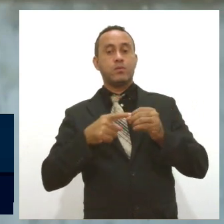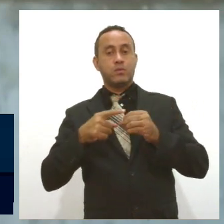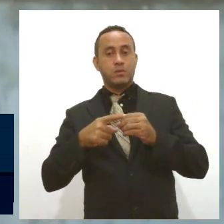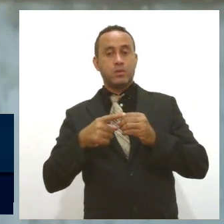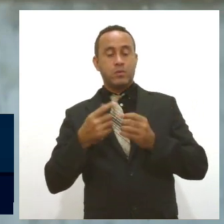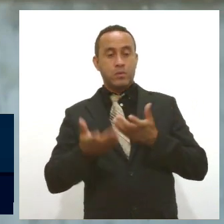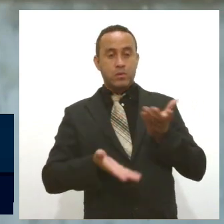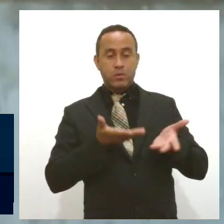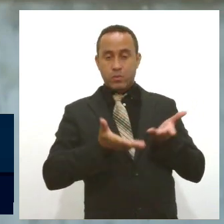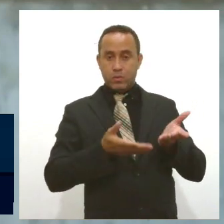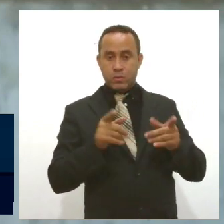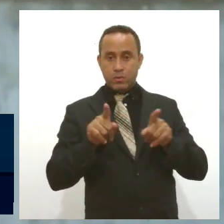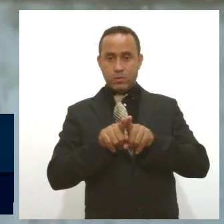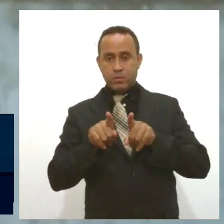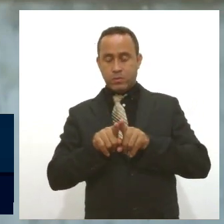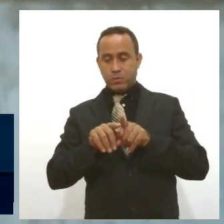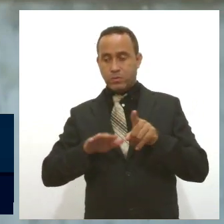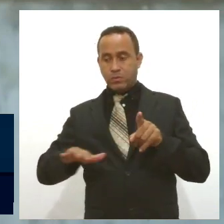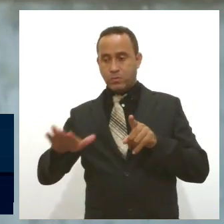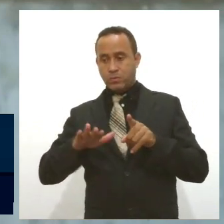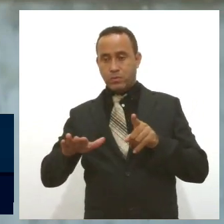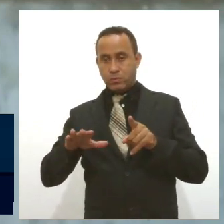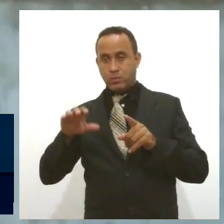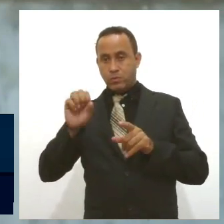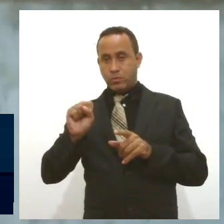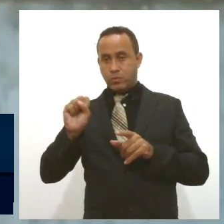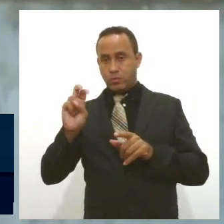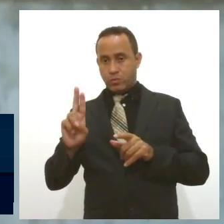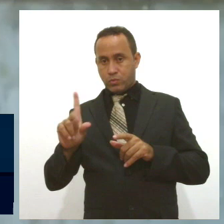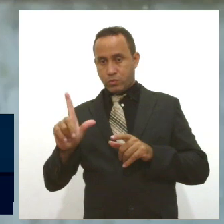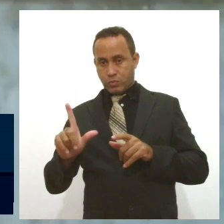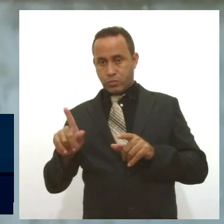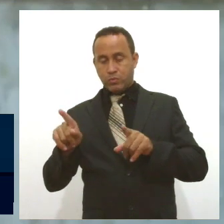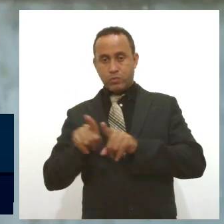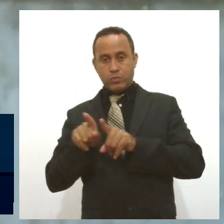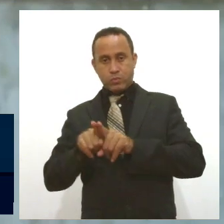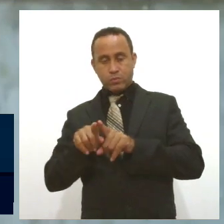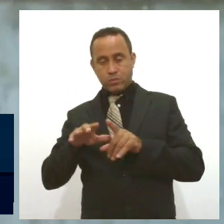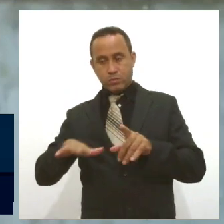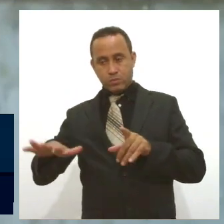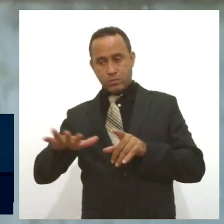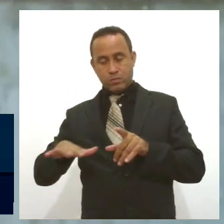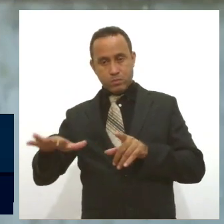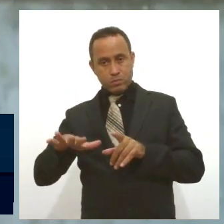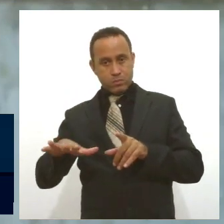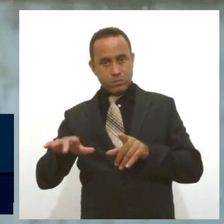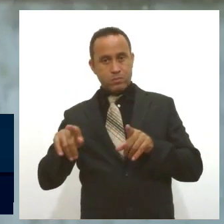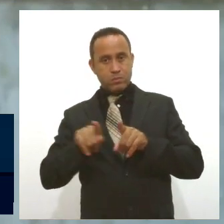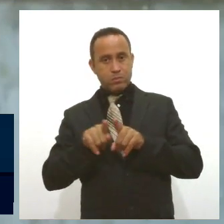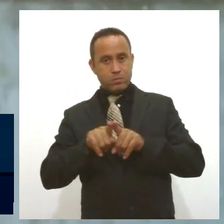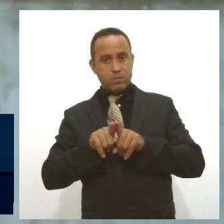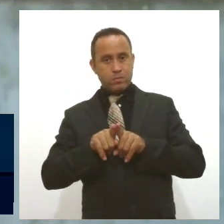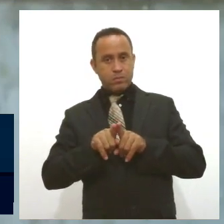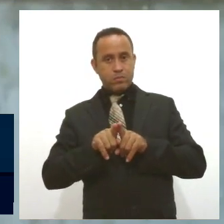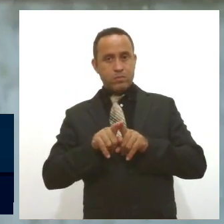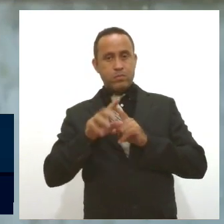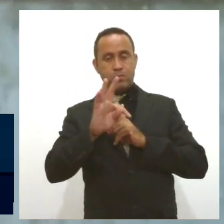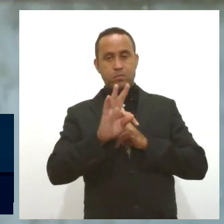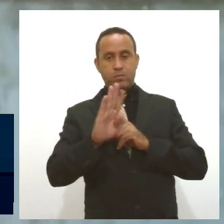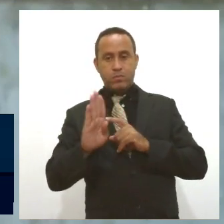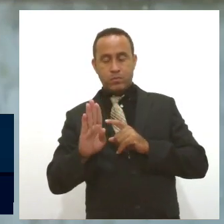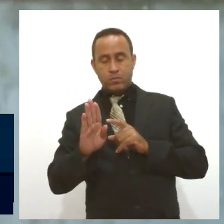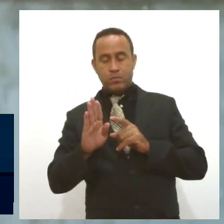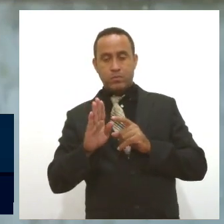abastecimento, como também da região centro-sul, com a barragem de Dionísio Machado e Jabiriberi, e Rodrigues Barreto, com a barragem de